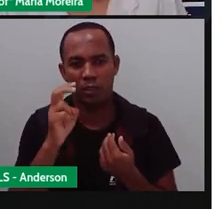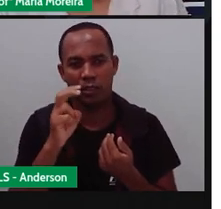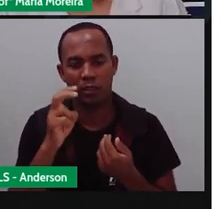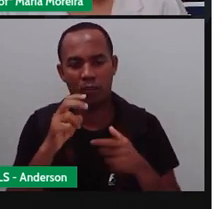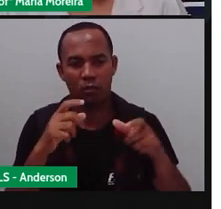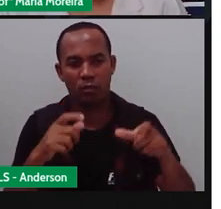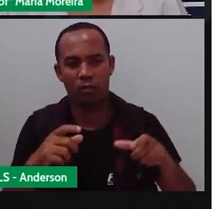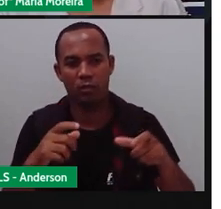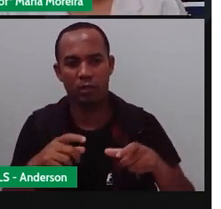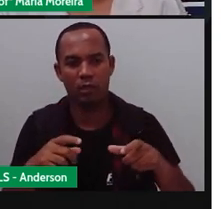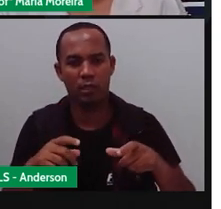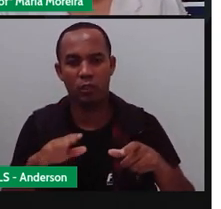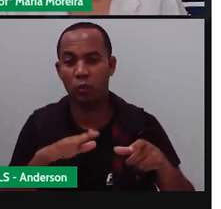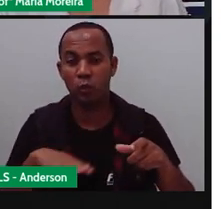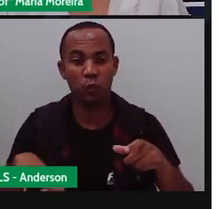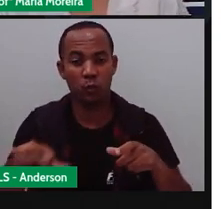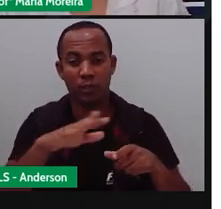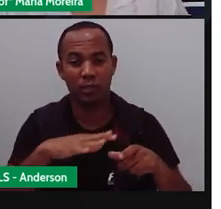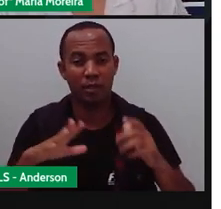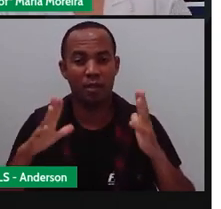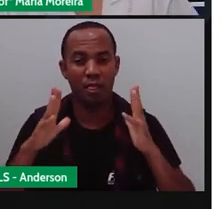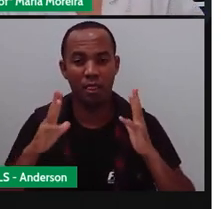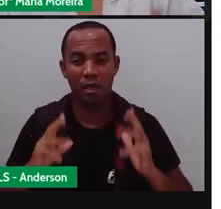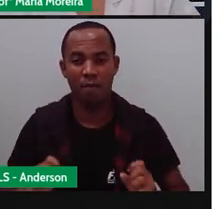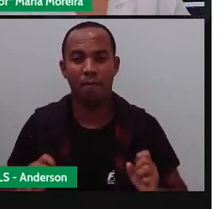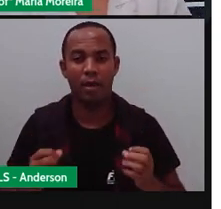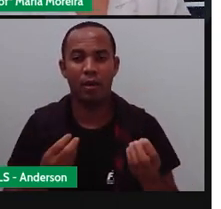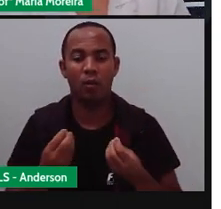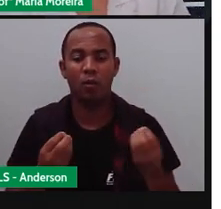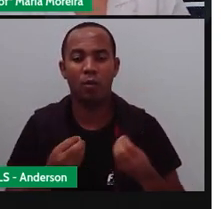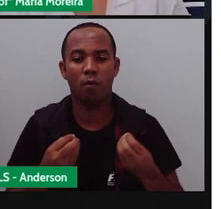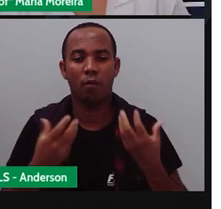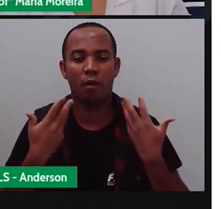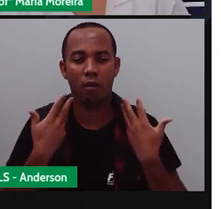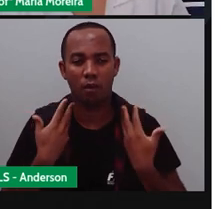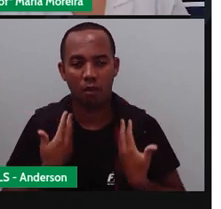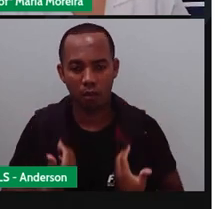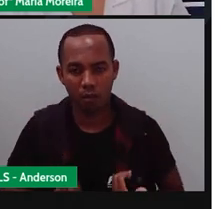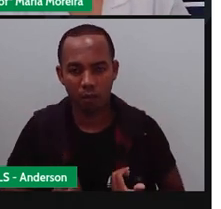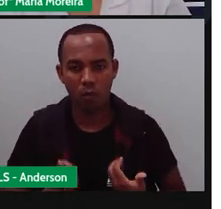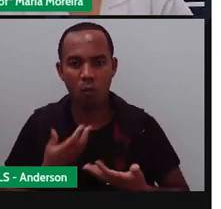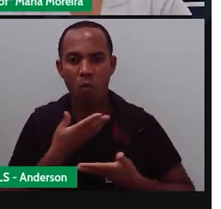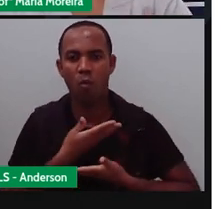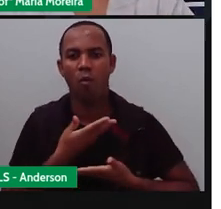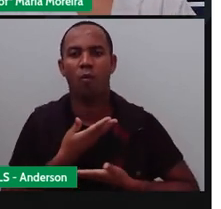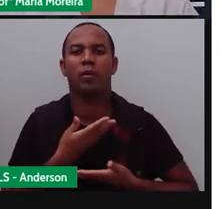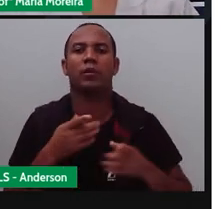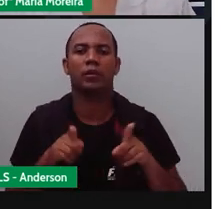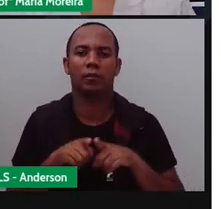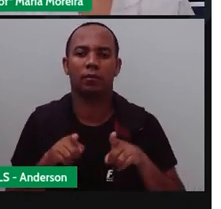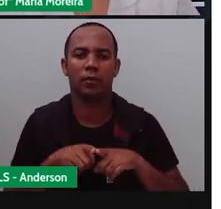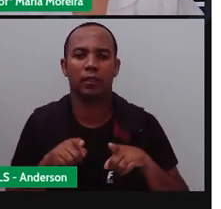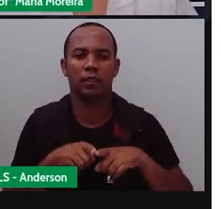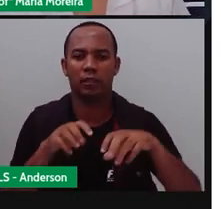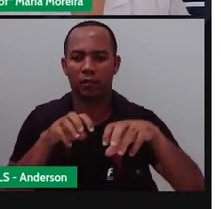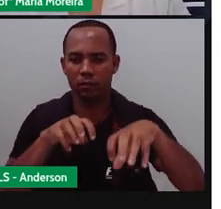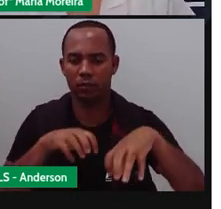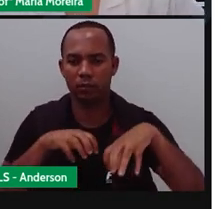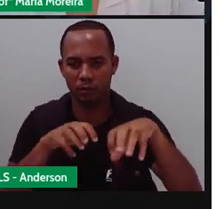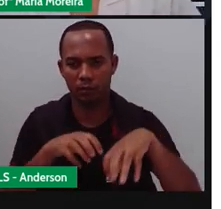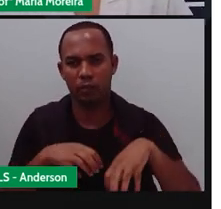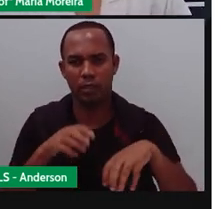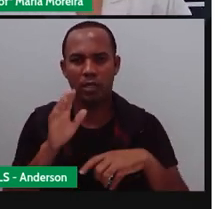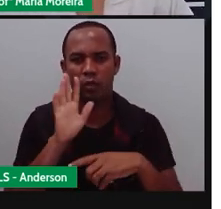plantar duas tarefas inteiras e a imagem o cansaço físico que não é então o trator chega aí justamente